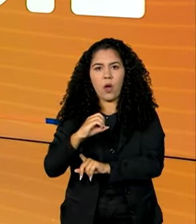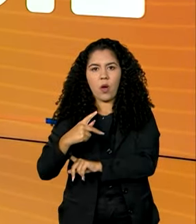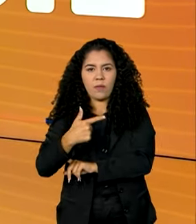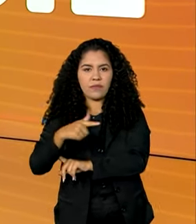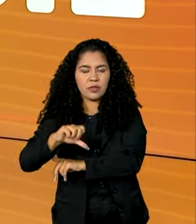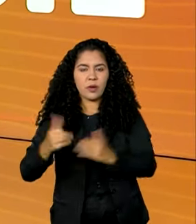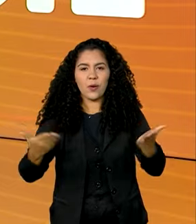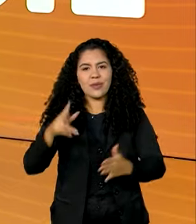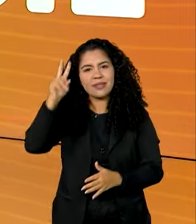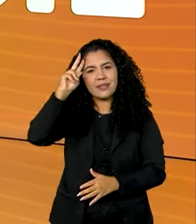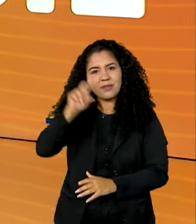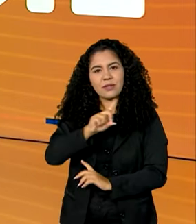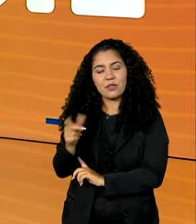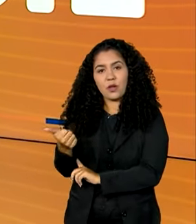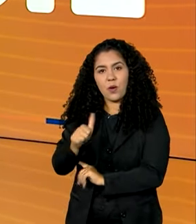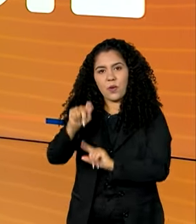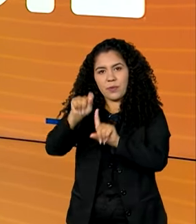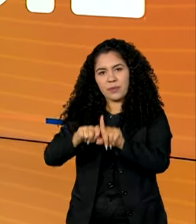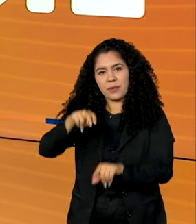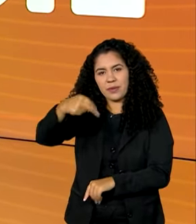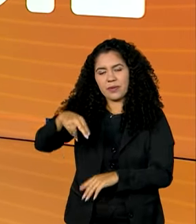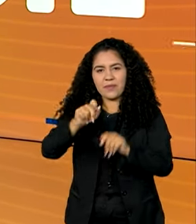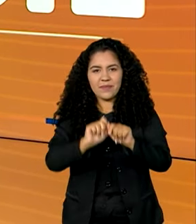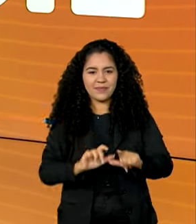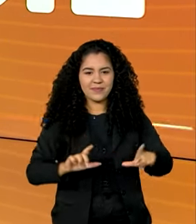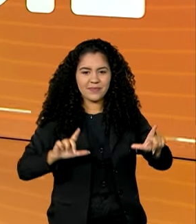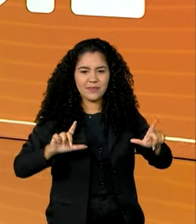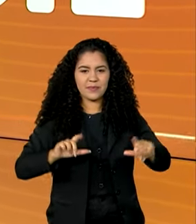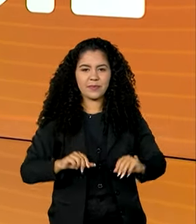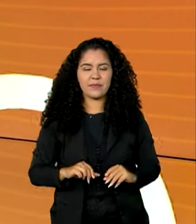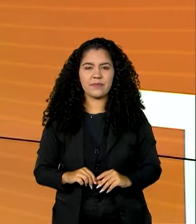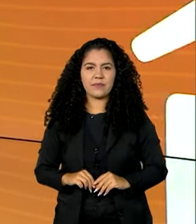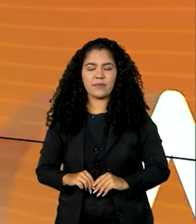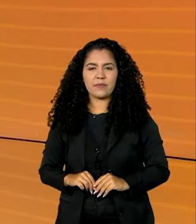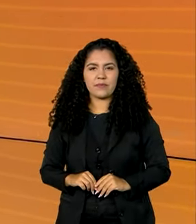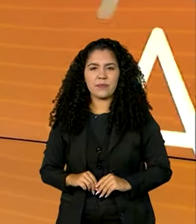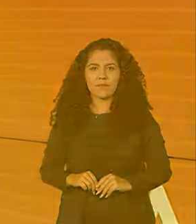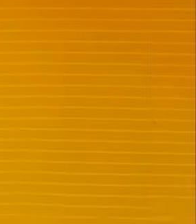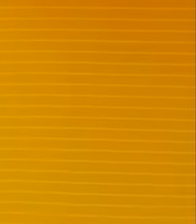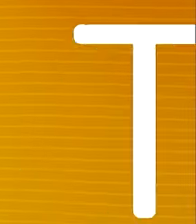Segunda-feira, dia 11 de novembro, o Brasil em Dia começa agora.